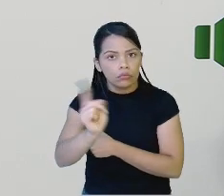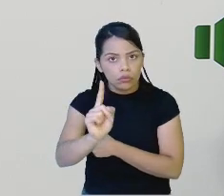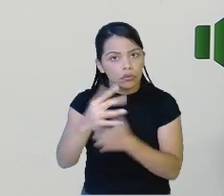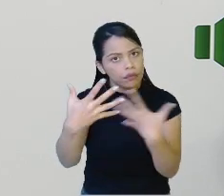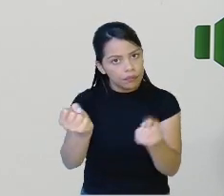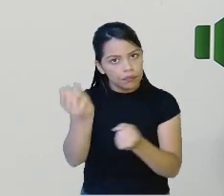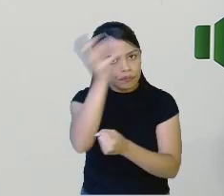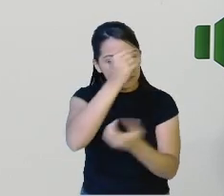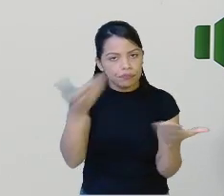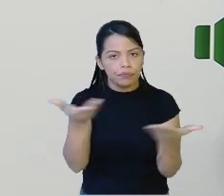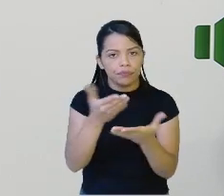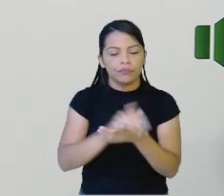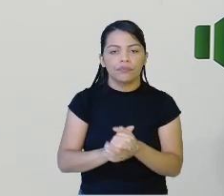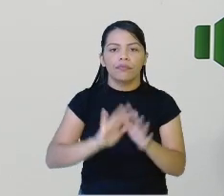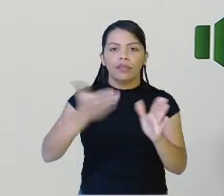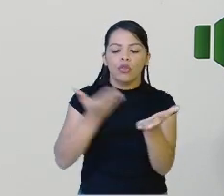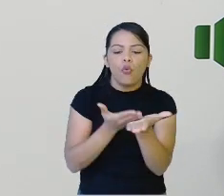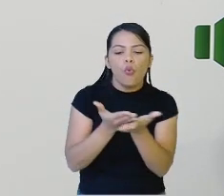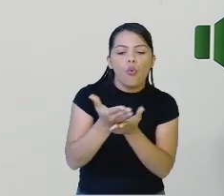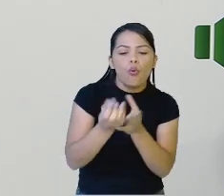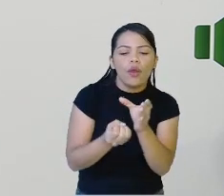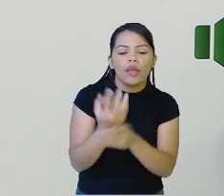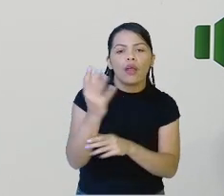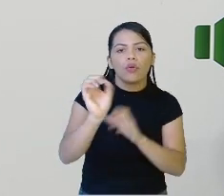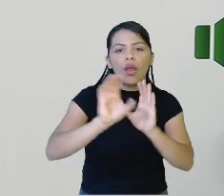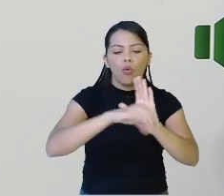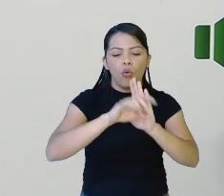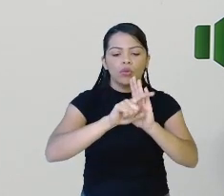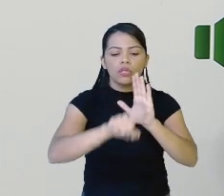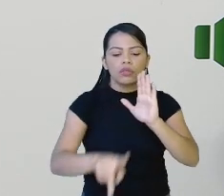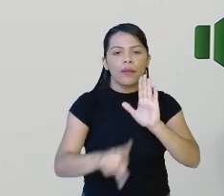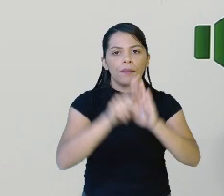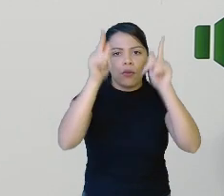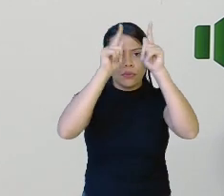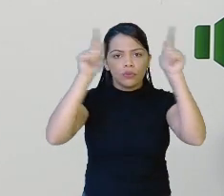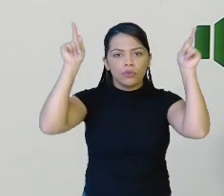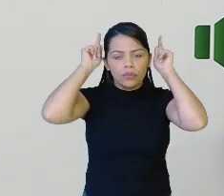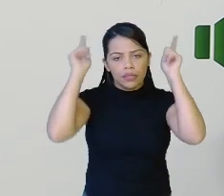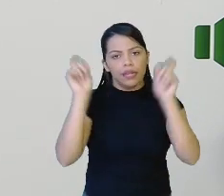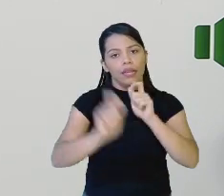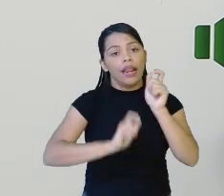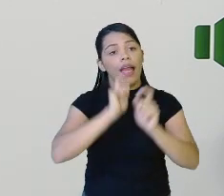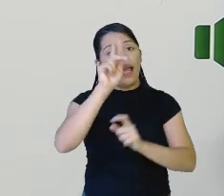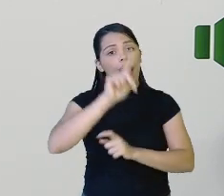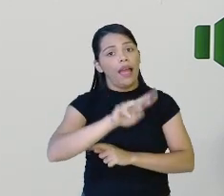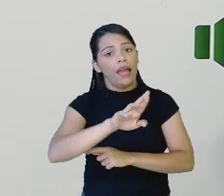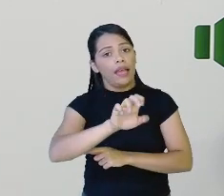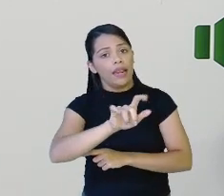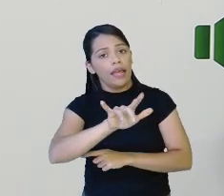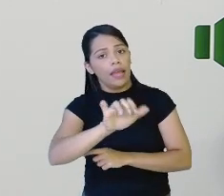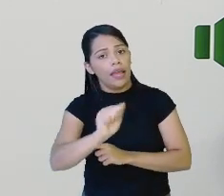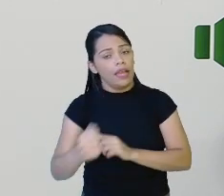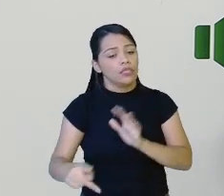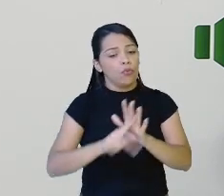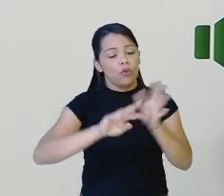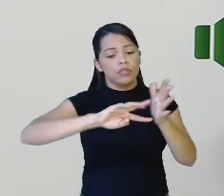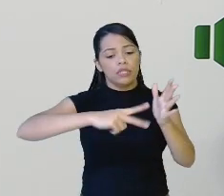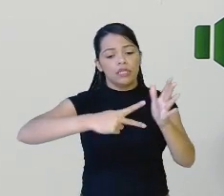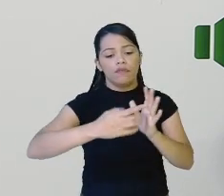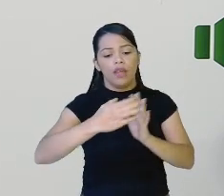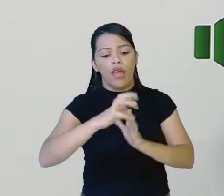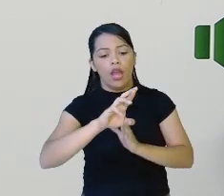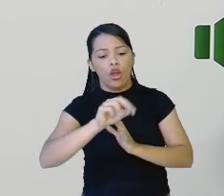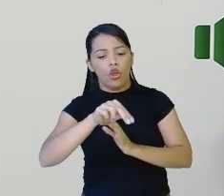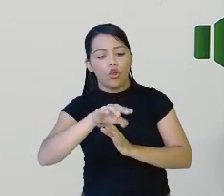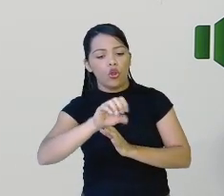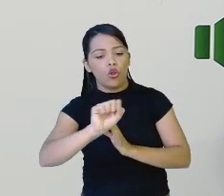lá. A origem da palavra crônica é grega, vem da palavra cronos, que significa tempo,